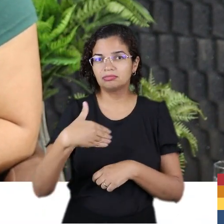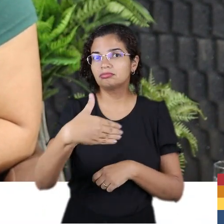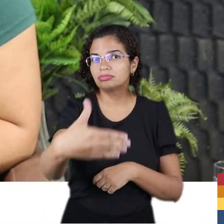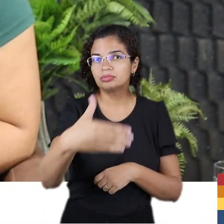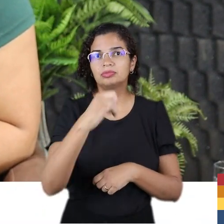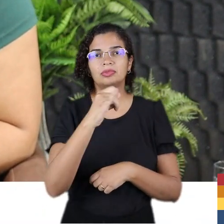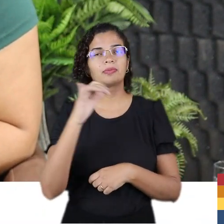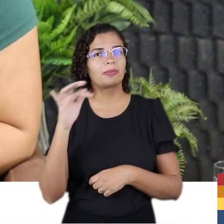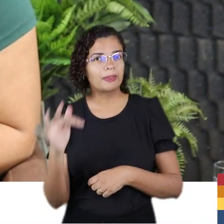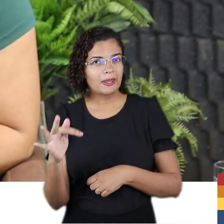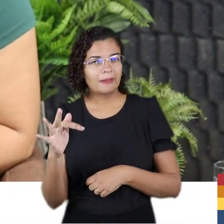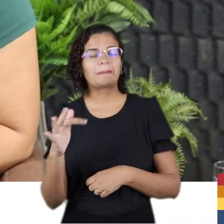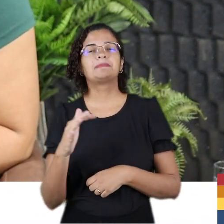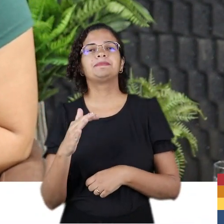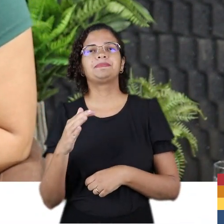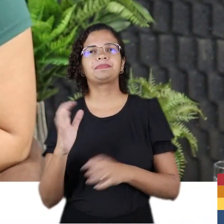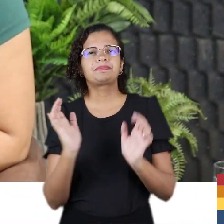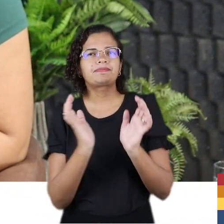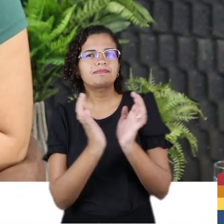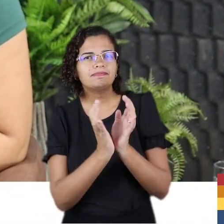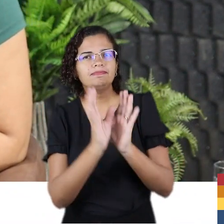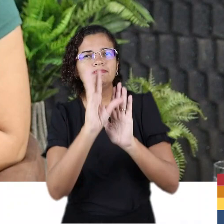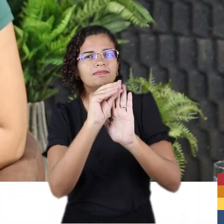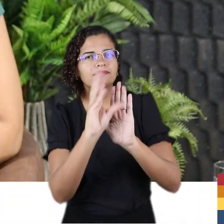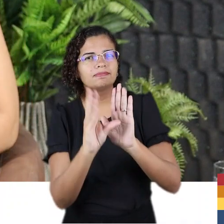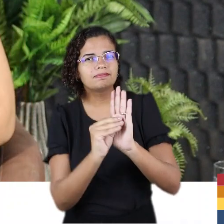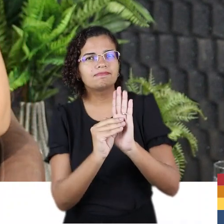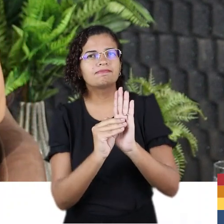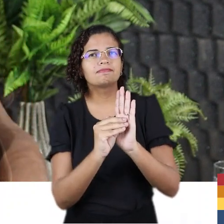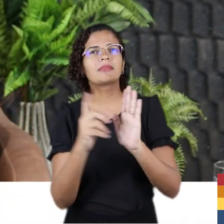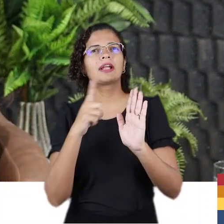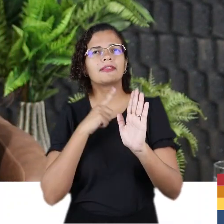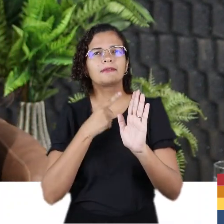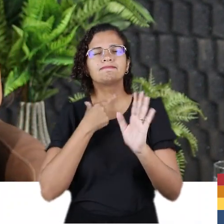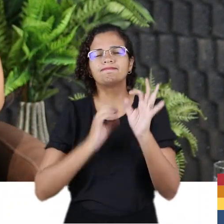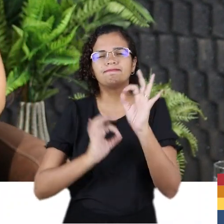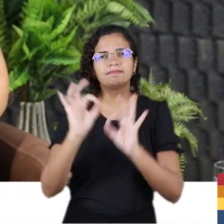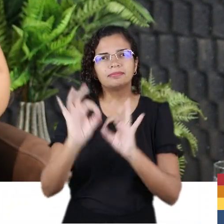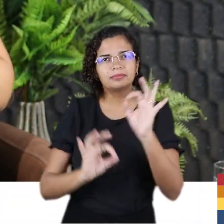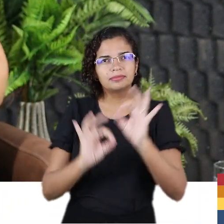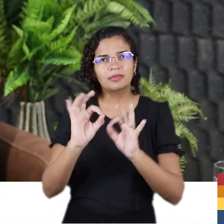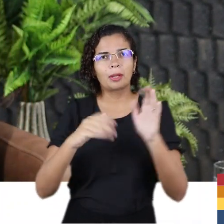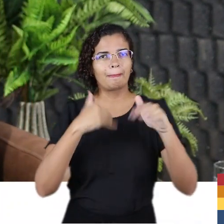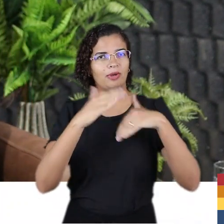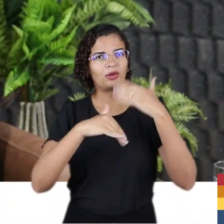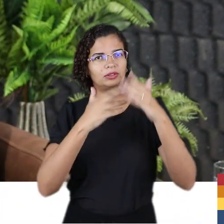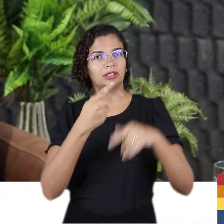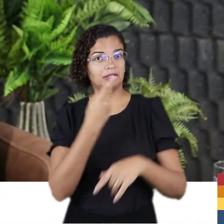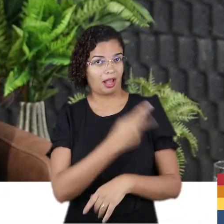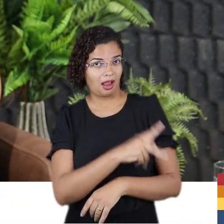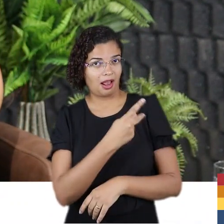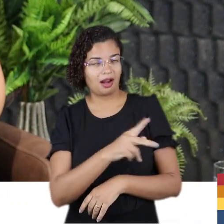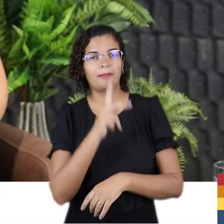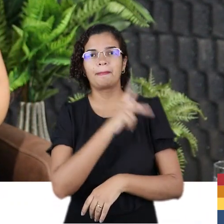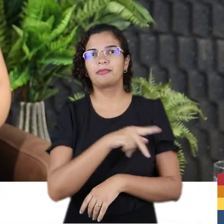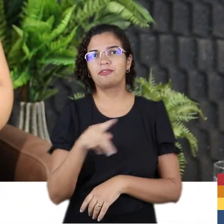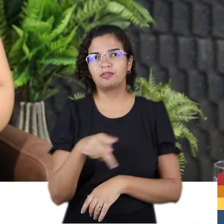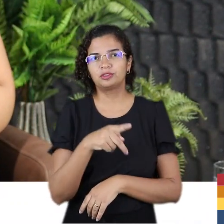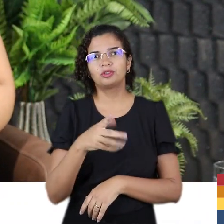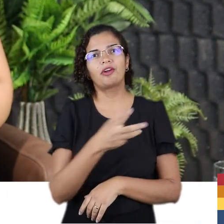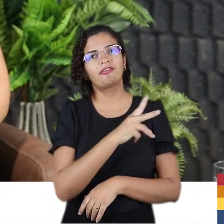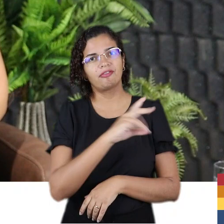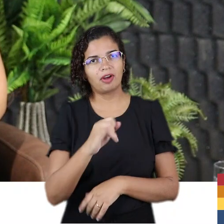a equipe de currículo está muito envolvida nesse processo e a professora Patrícia, né? Ela vai trazer isso para a gente, certo?